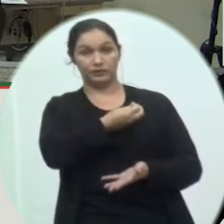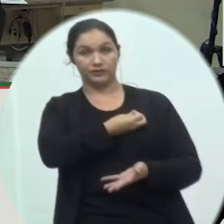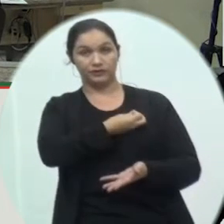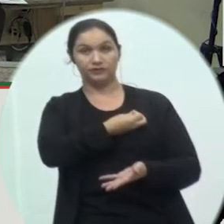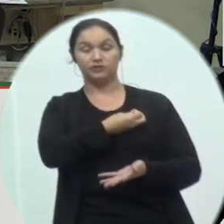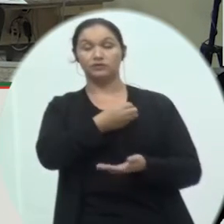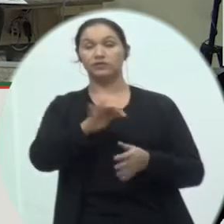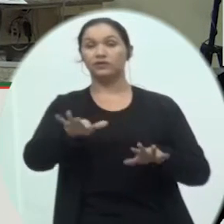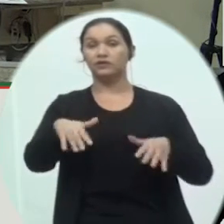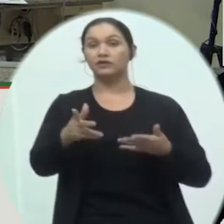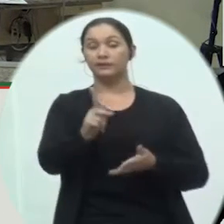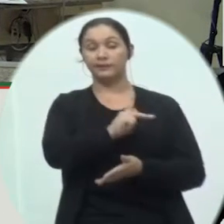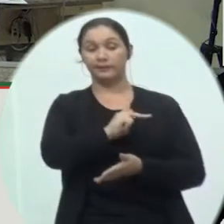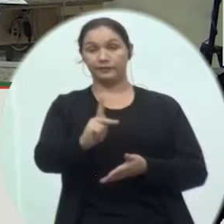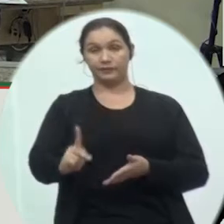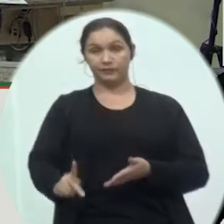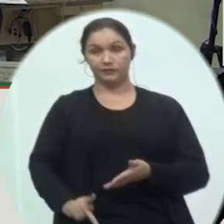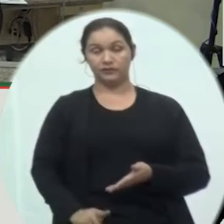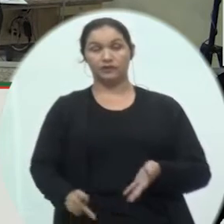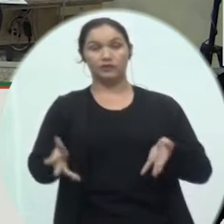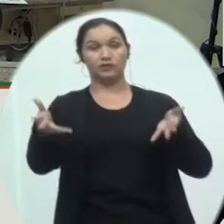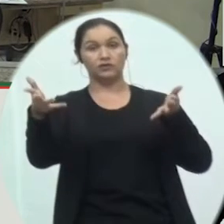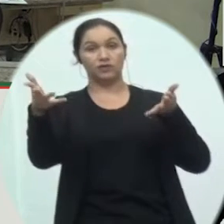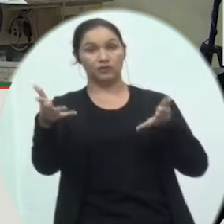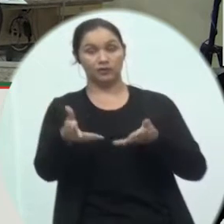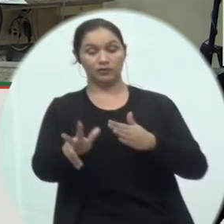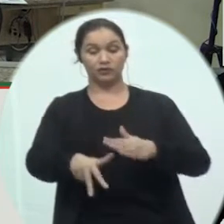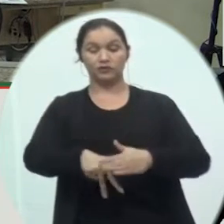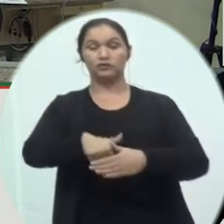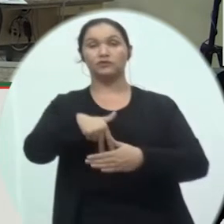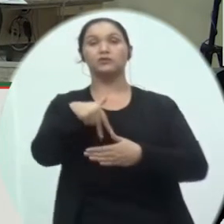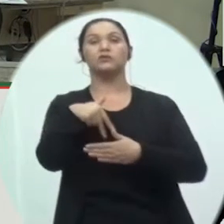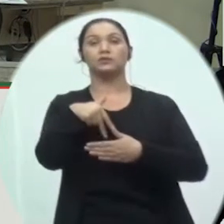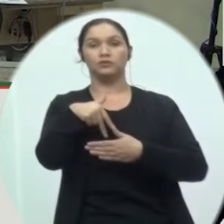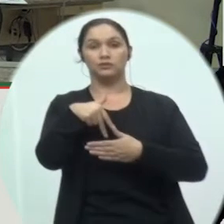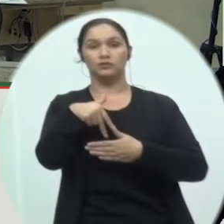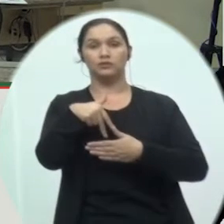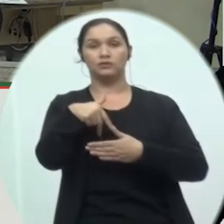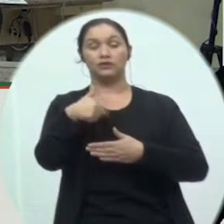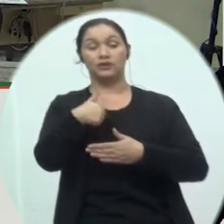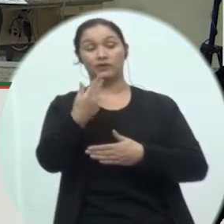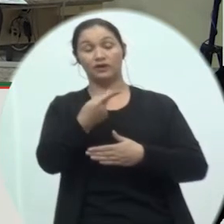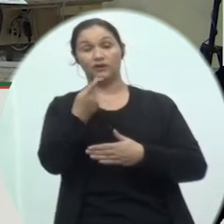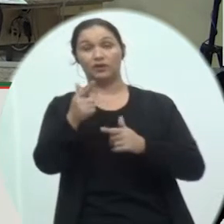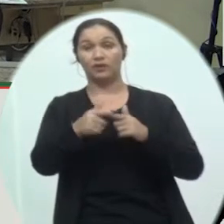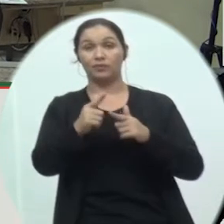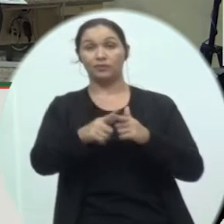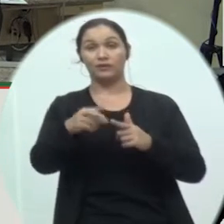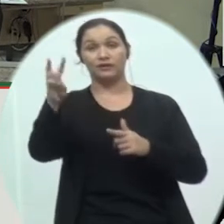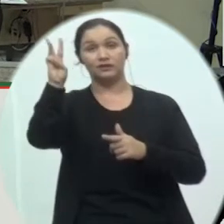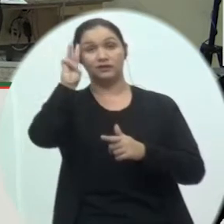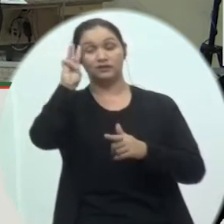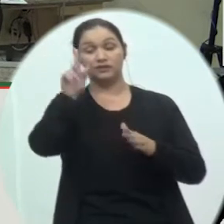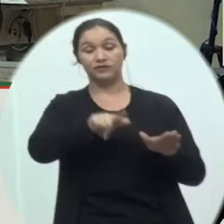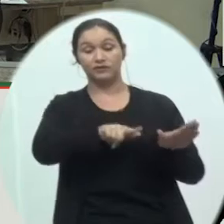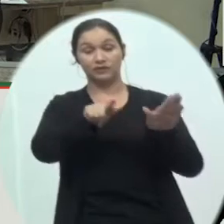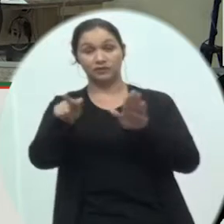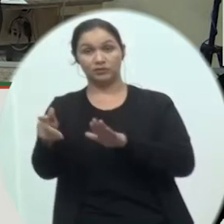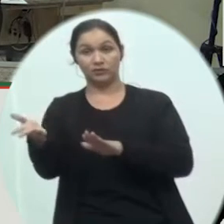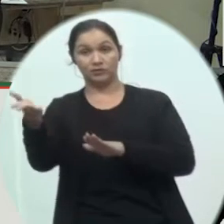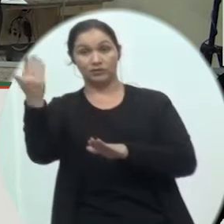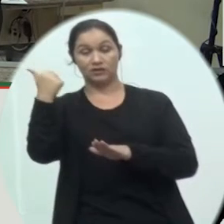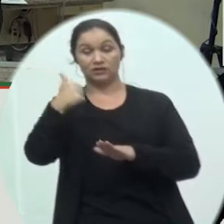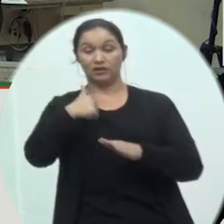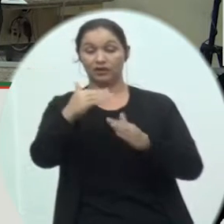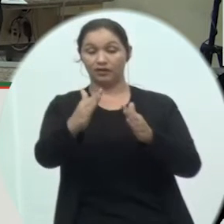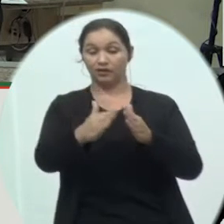Senhor presidente, eu subo essa tribuna porque na terça-feira da semana passada eu entrei com um requerimento aqui nesta